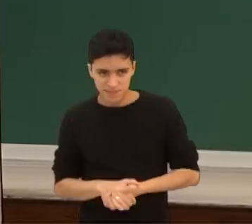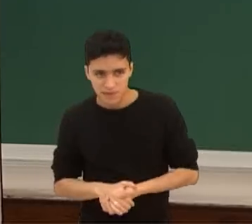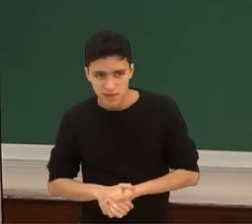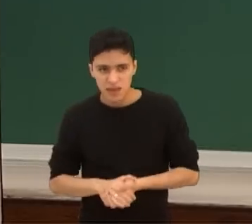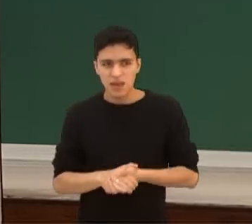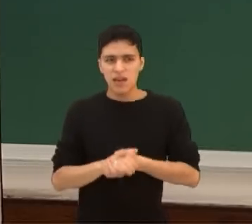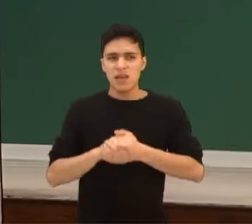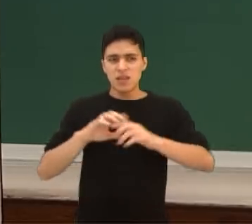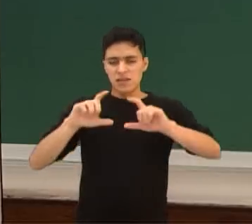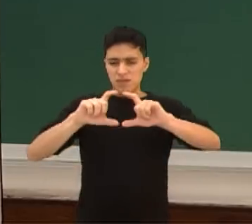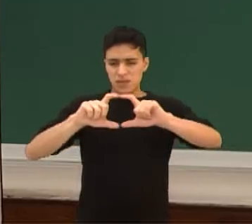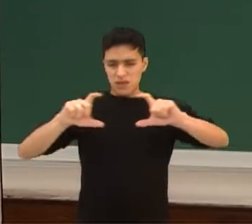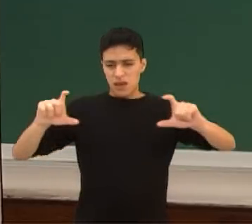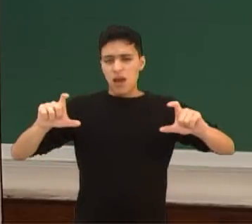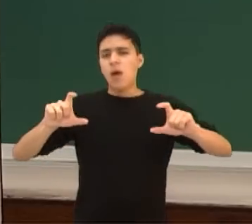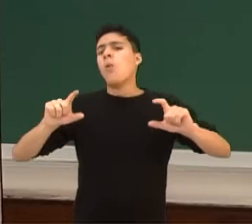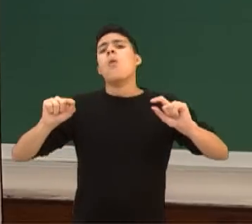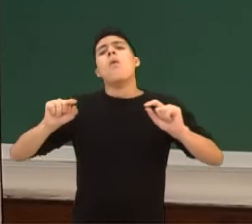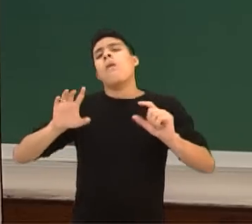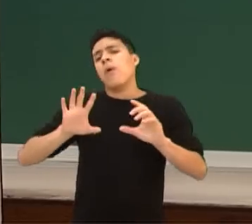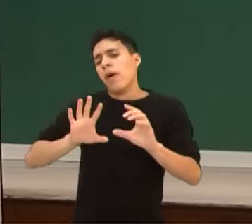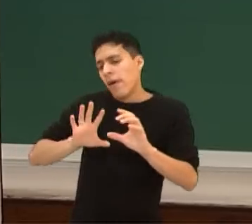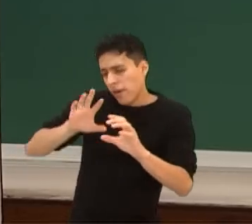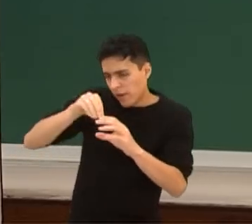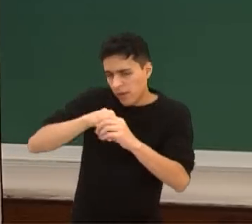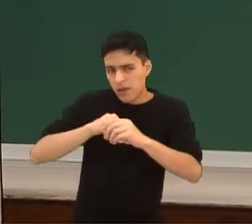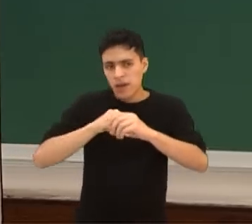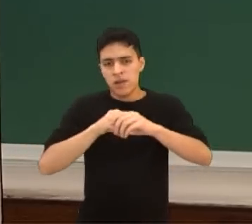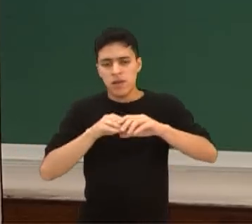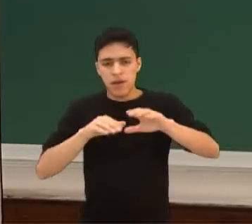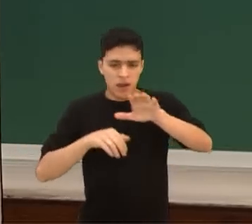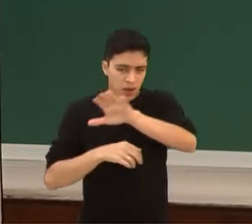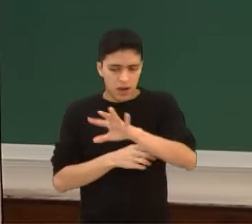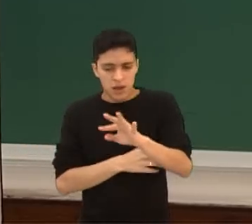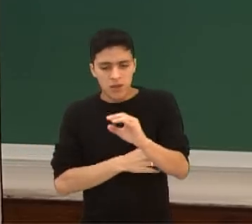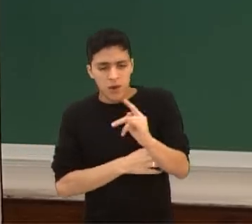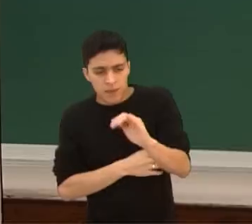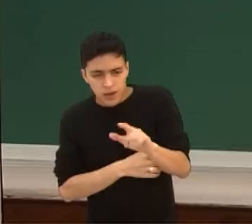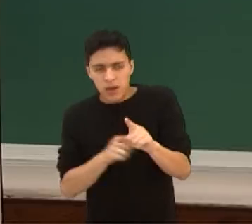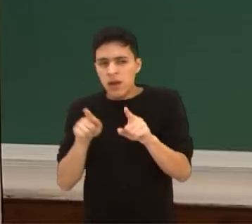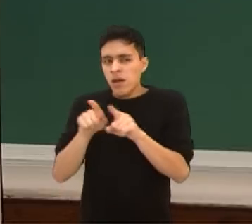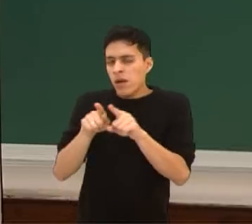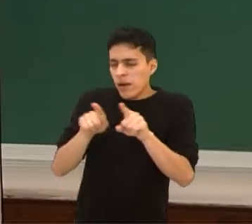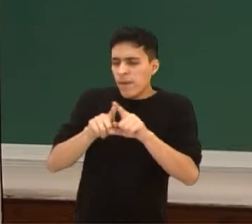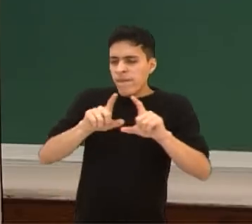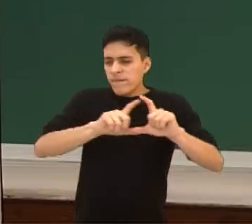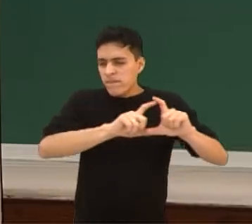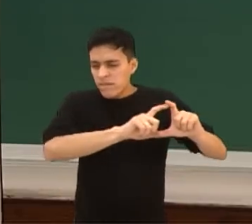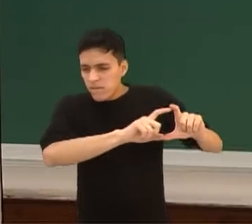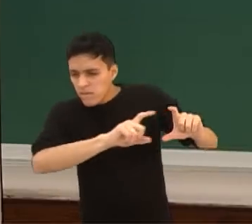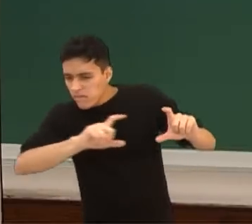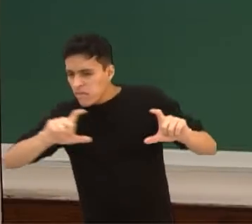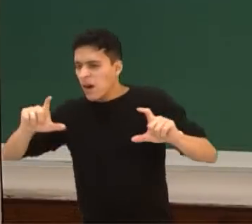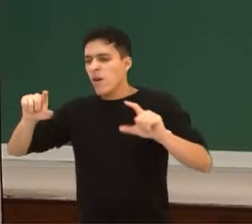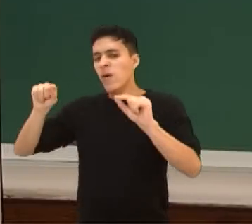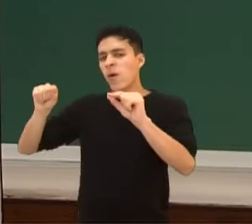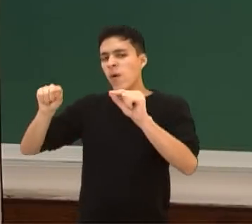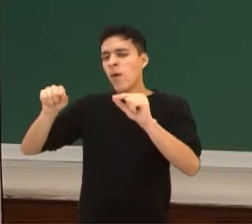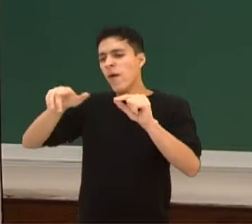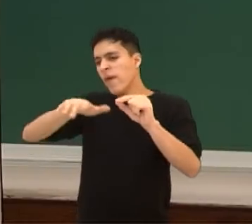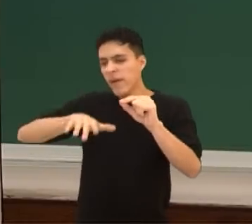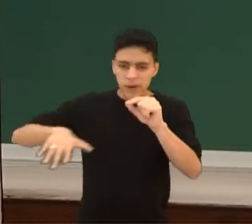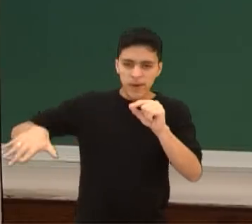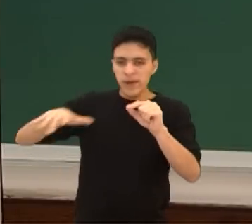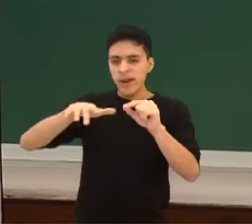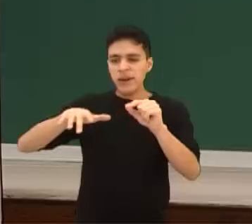tem uma porção dele que se encontra na área tropical, mas ele também se encontra uma grande parte dele